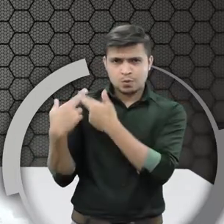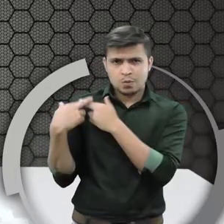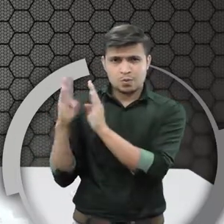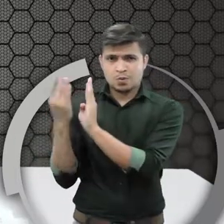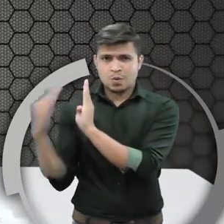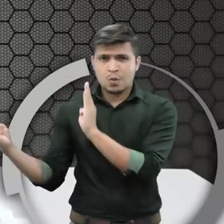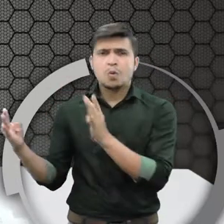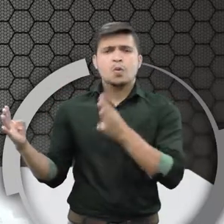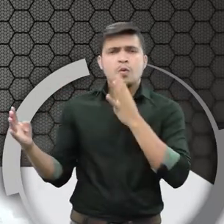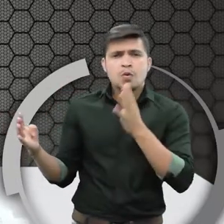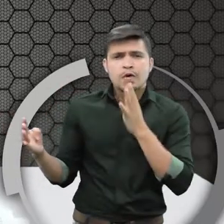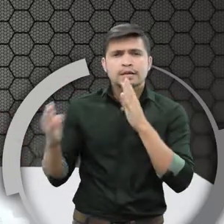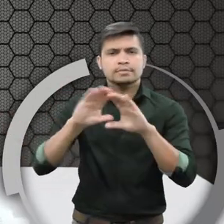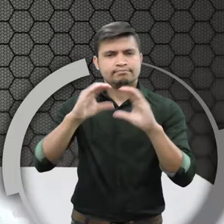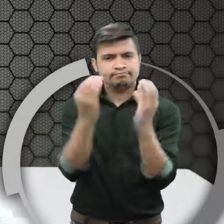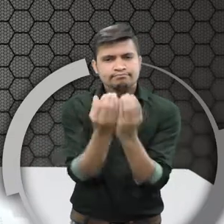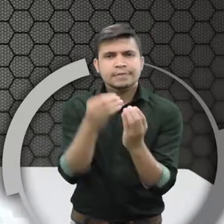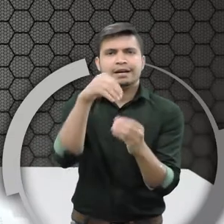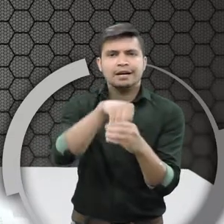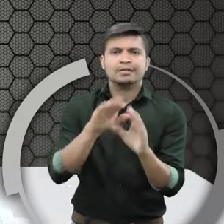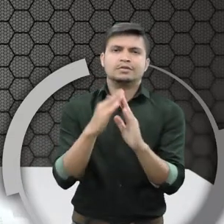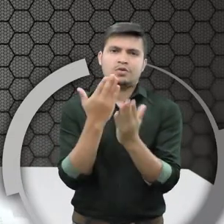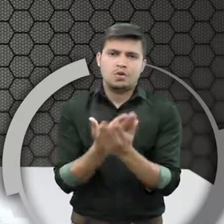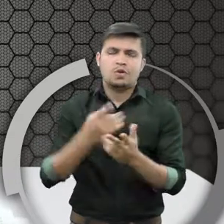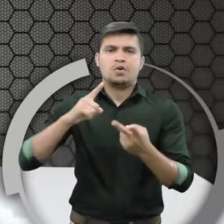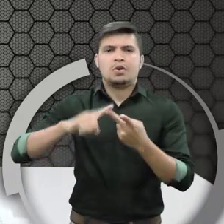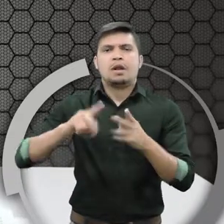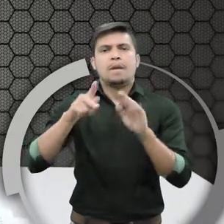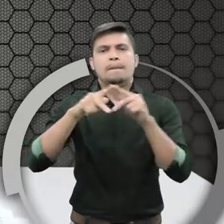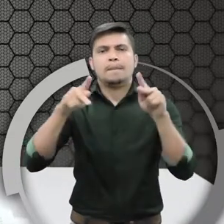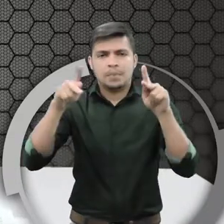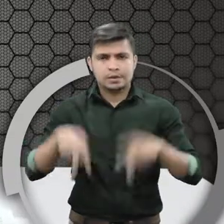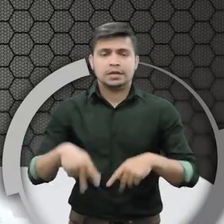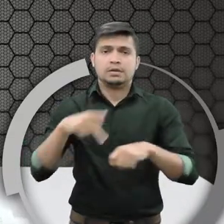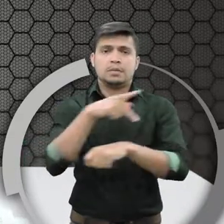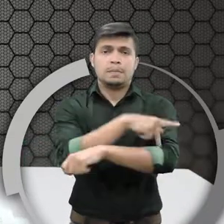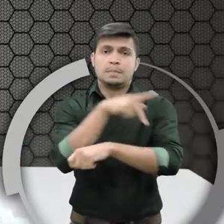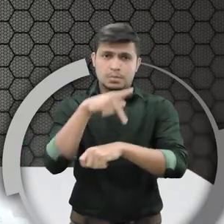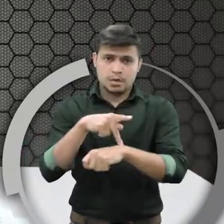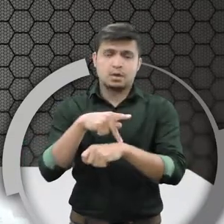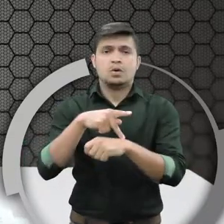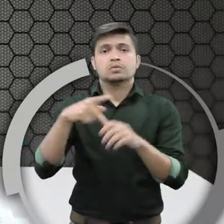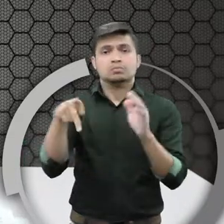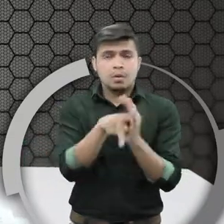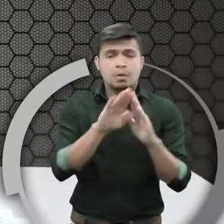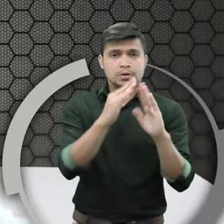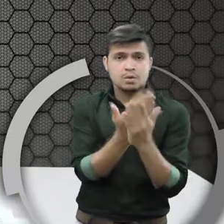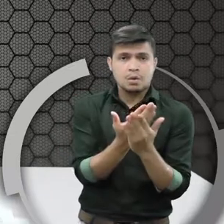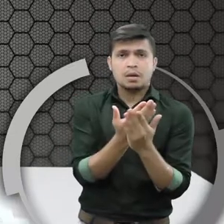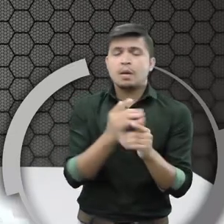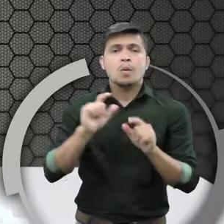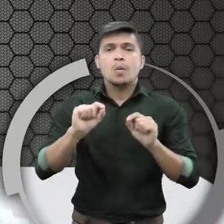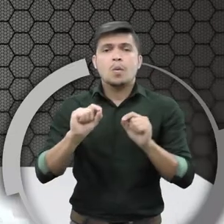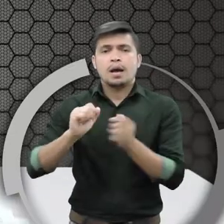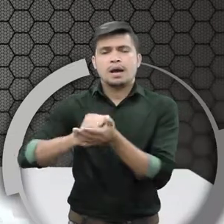escolar, é necessário que ele conheça o projeto político-pedagógico da escola, para que as coisas possam realmente ganhar vida